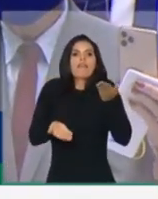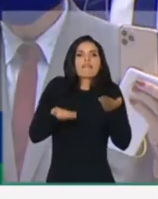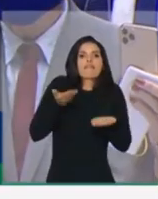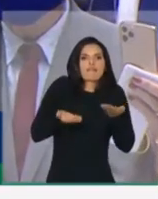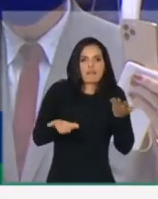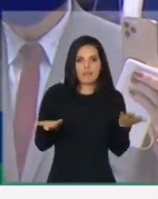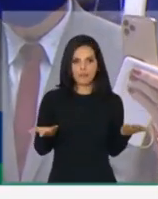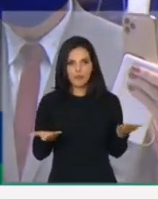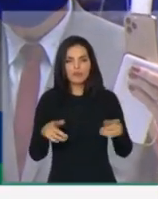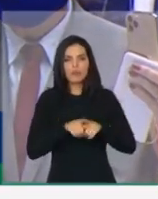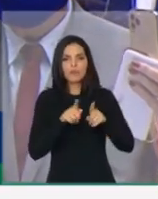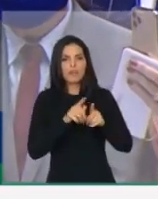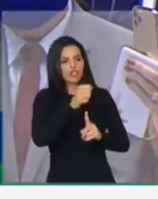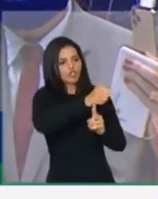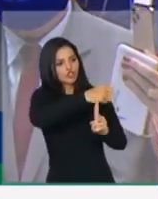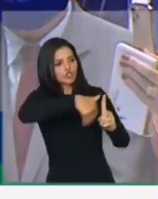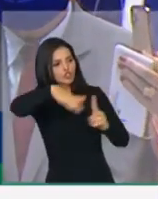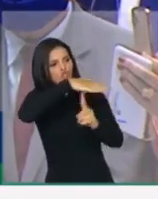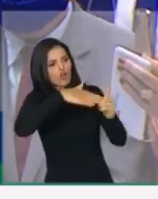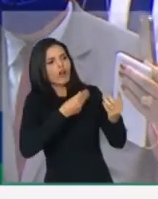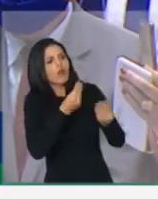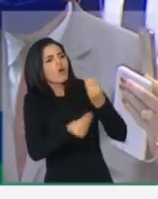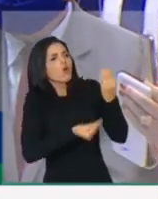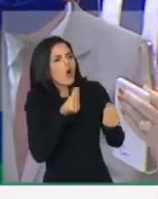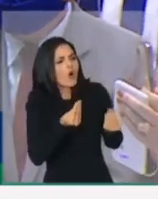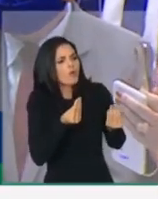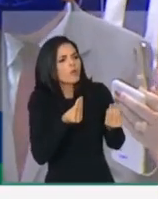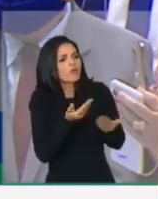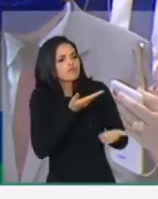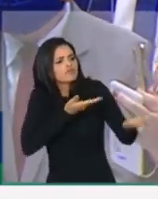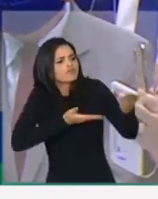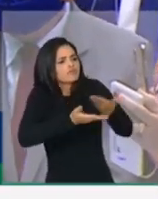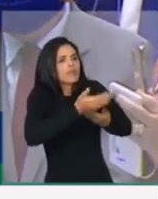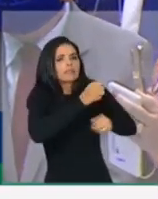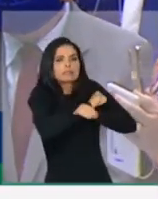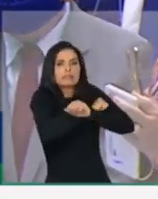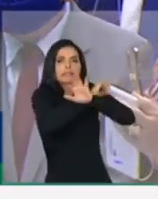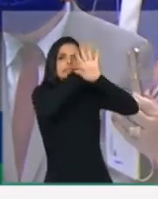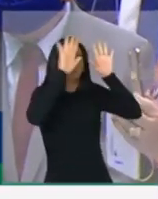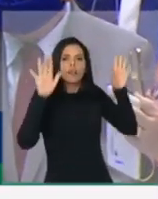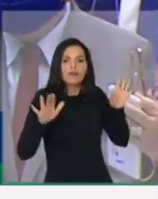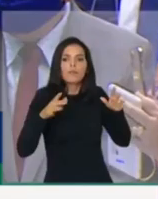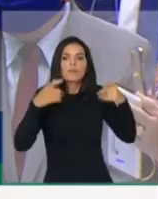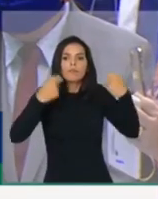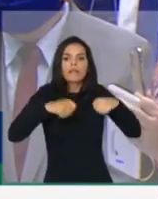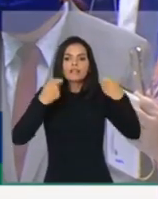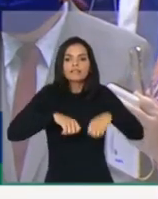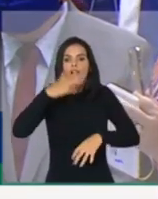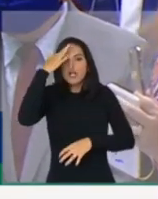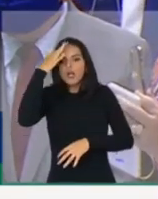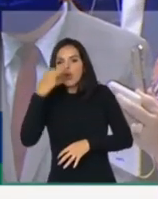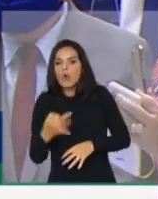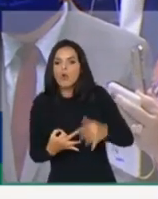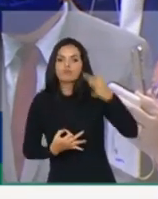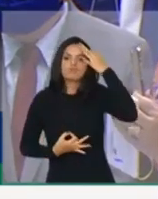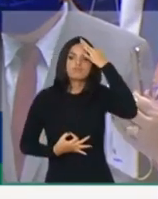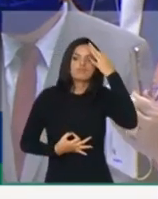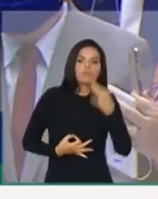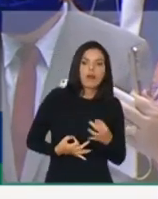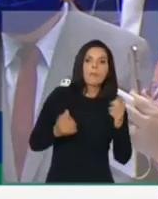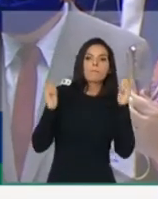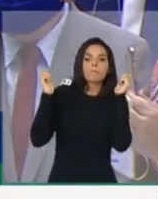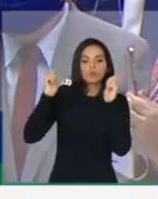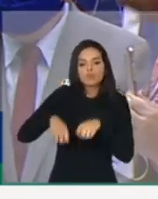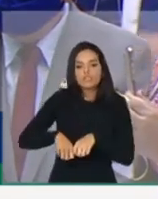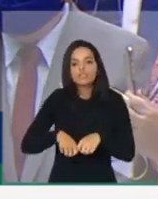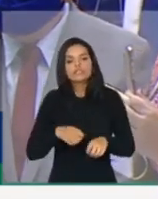de dialogar com a sociedade e o mercado de forma transparente, para que haja uma compreensão do que é possível